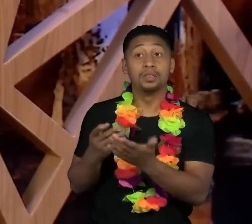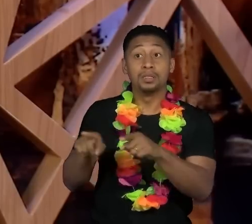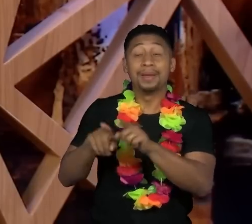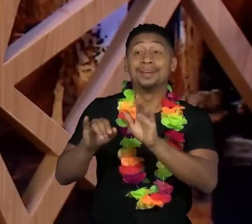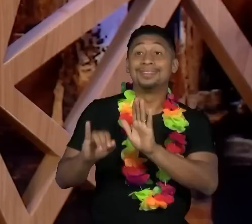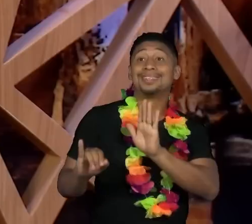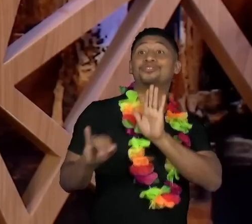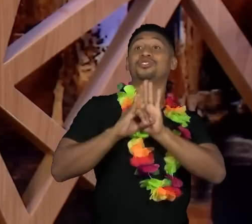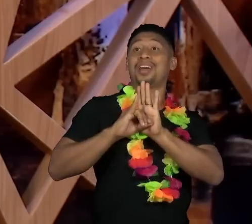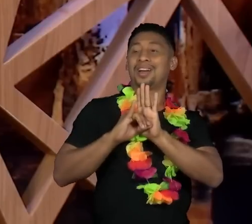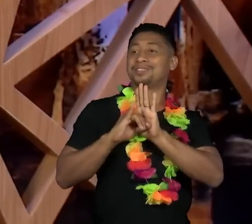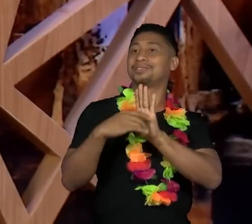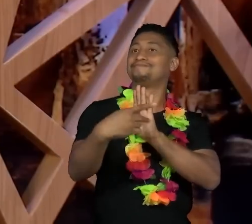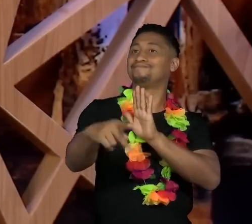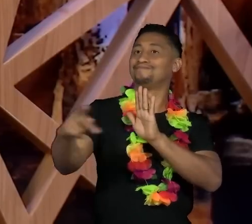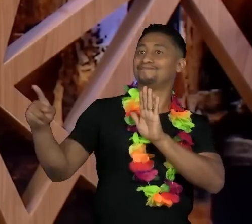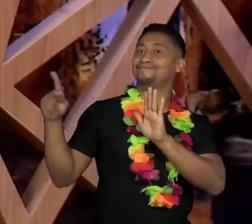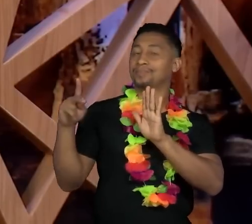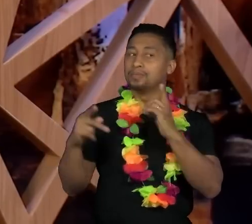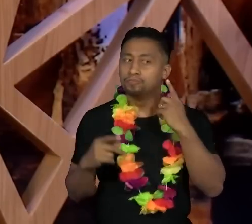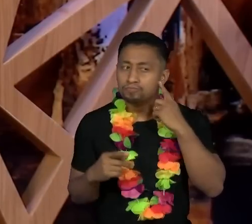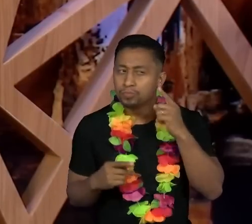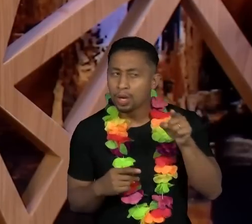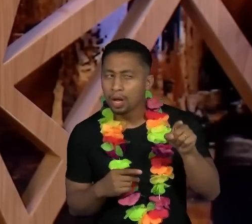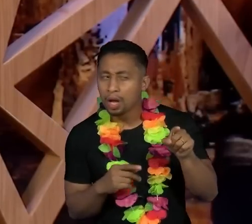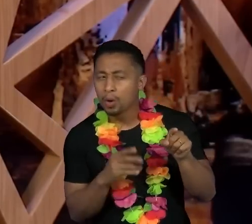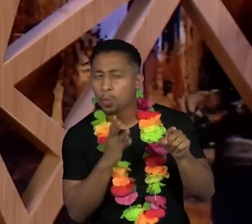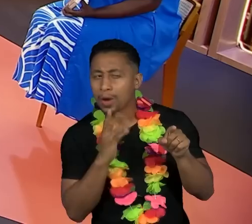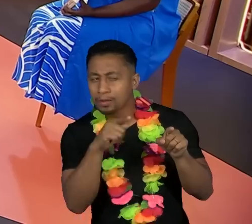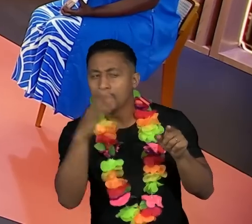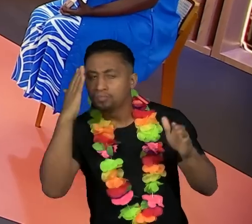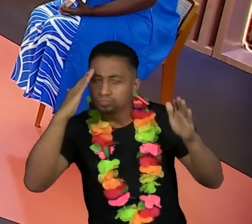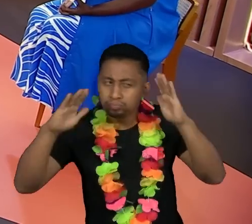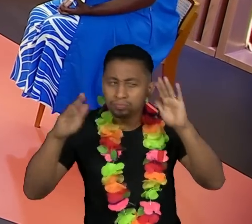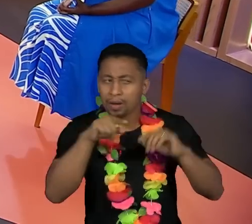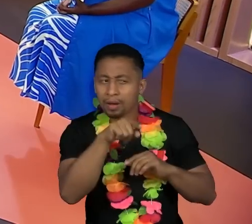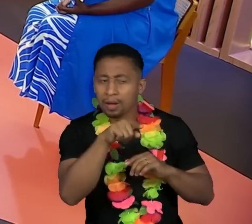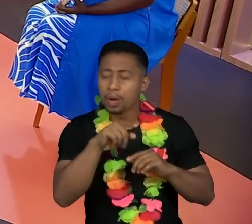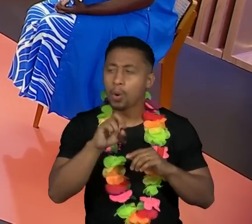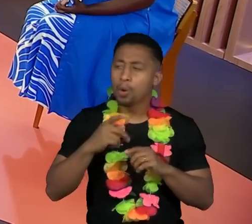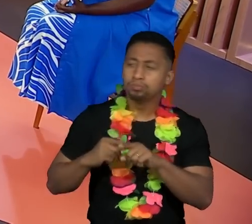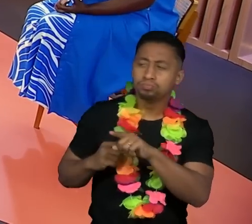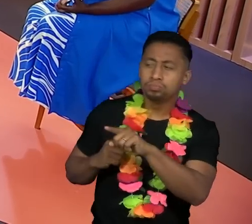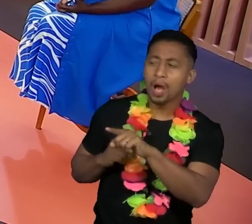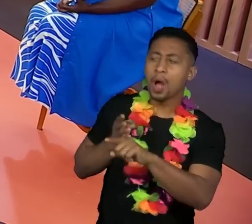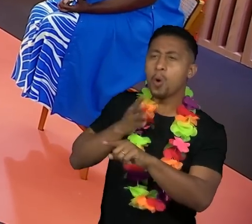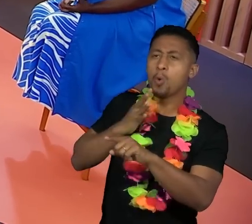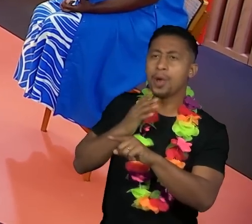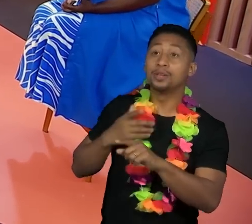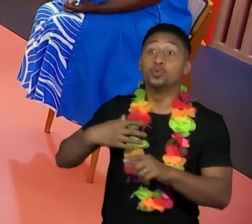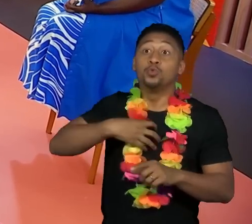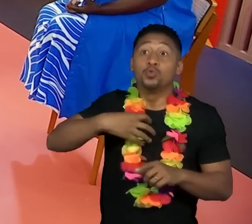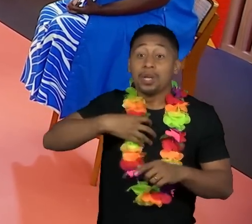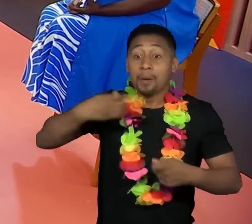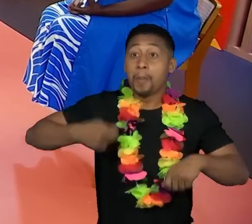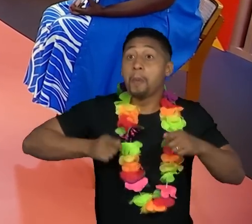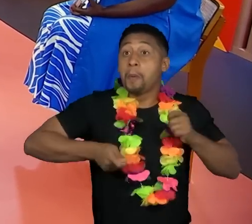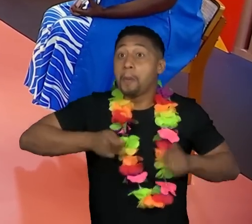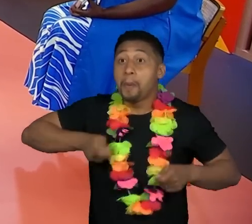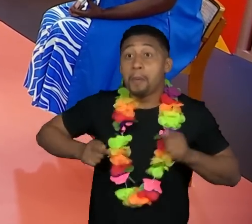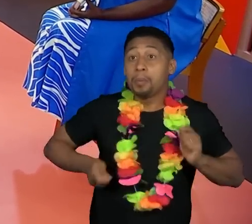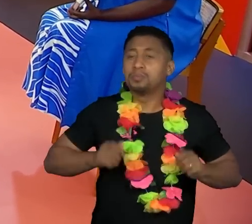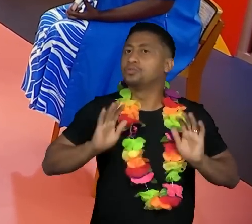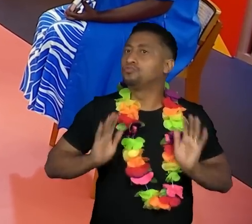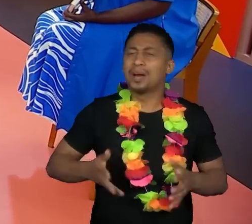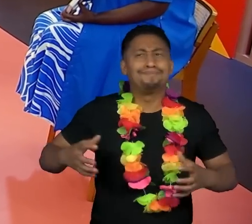conhecia pela bateria, você conhecia pelo puxador. Então, você sabia, Eliana de Lima, Peruche, Tobias, Navaivá. Então,